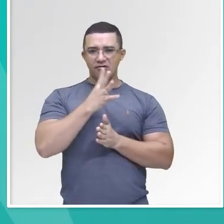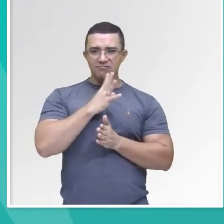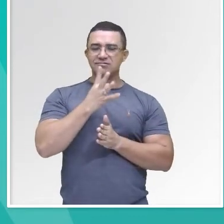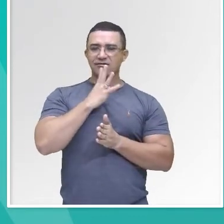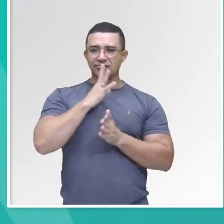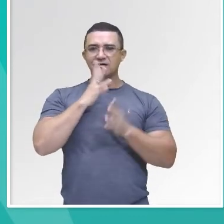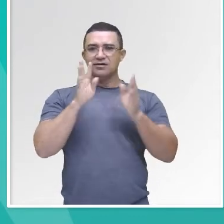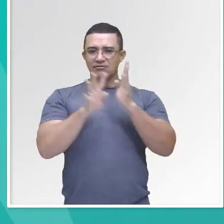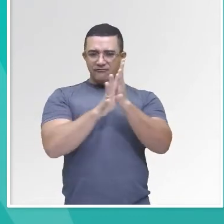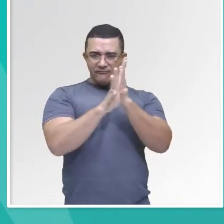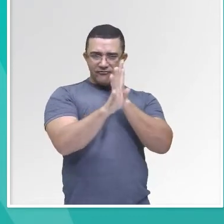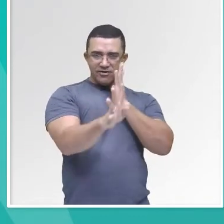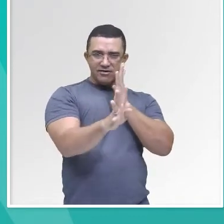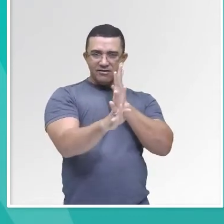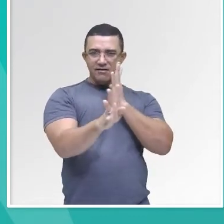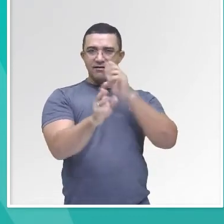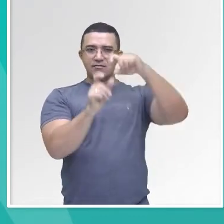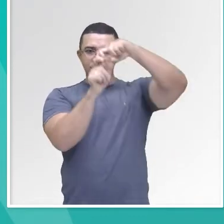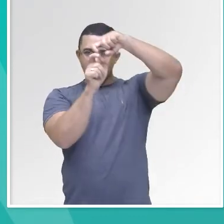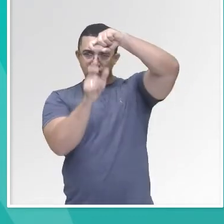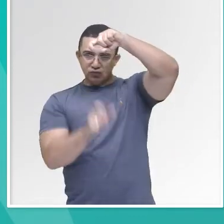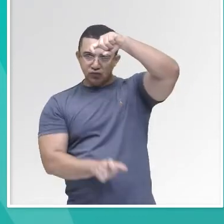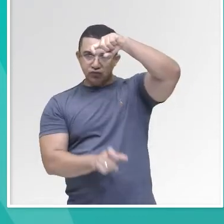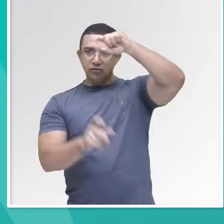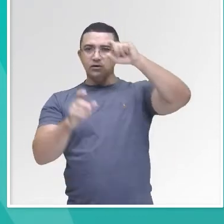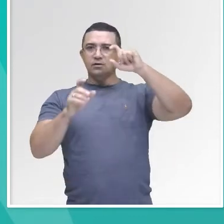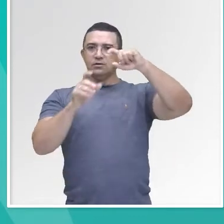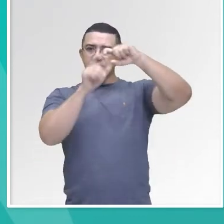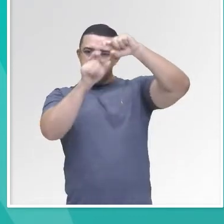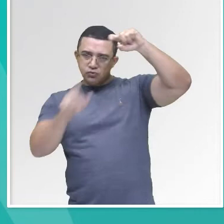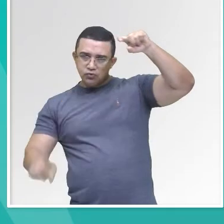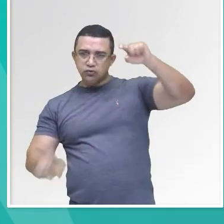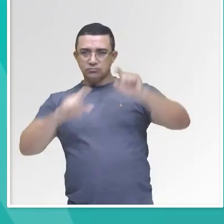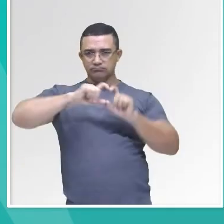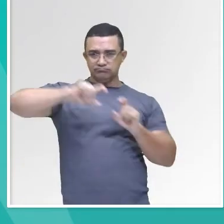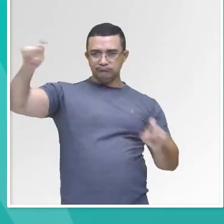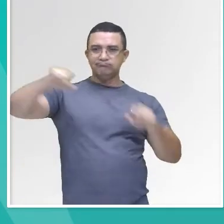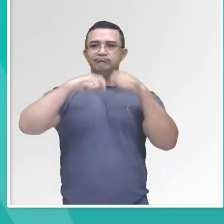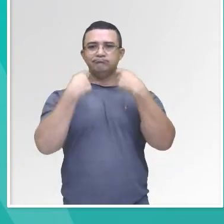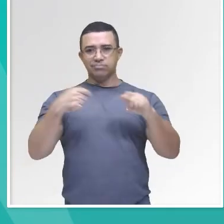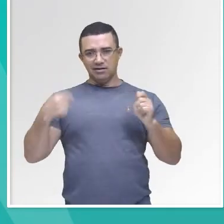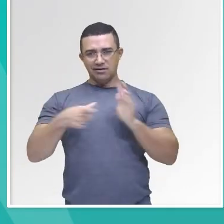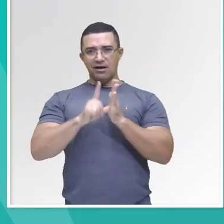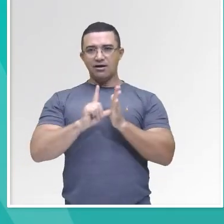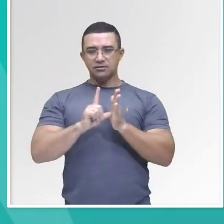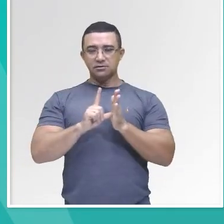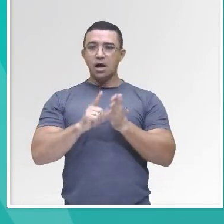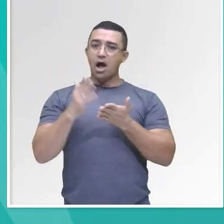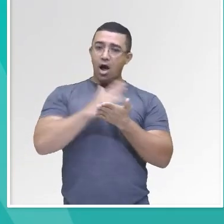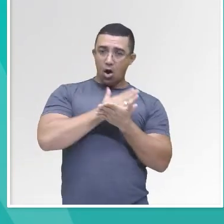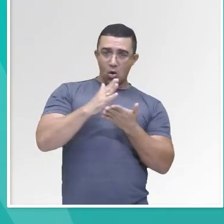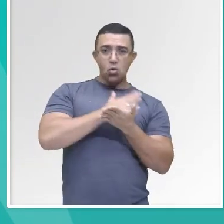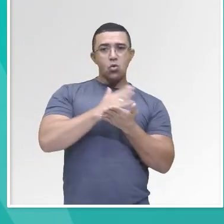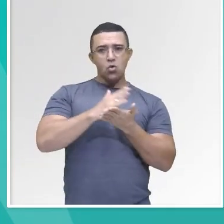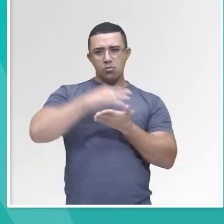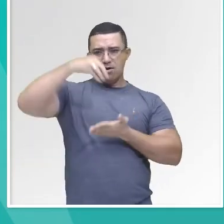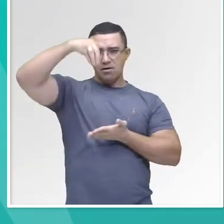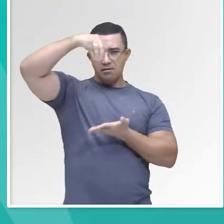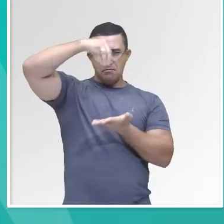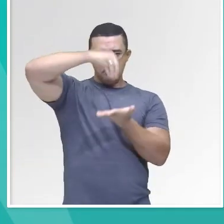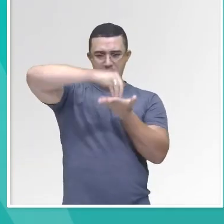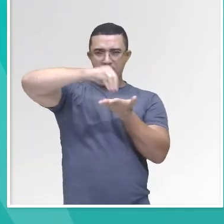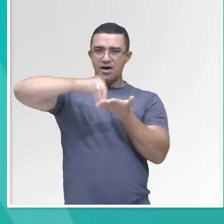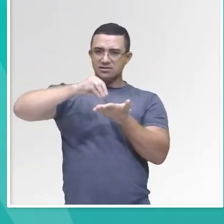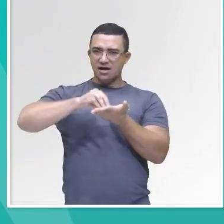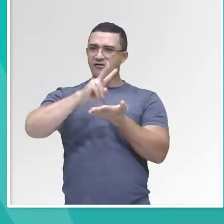dessas posições, né? Dessas direções, no caso. Então, nós vamos ter peças que vão andar na vertical e